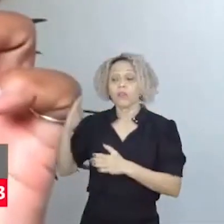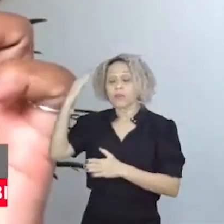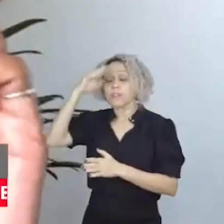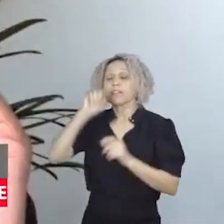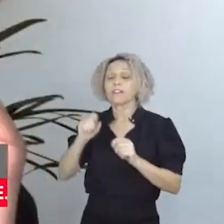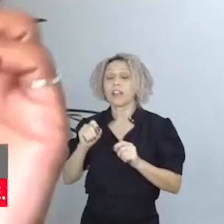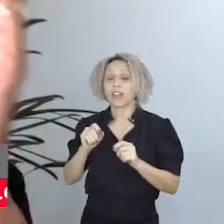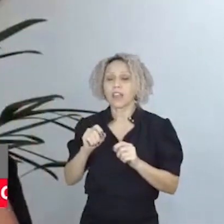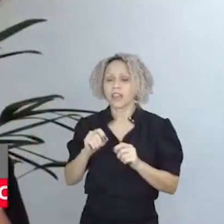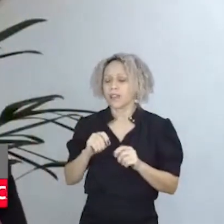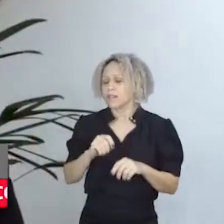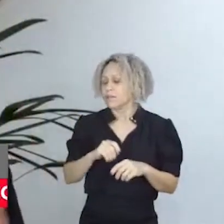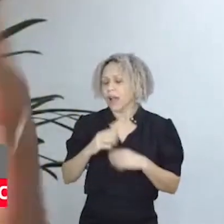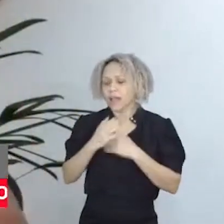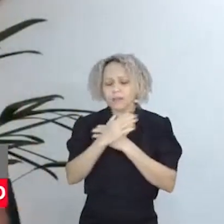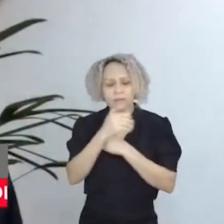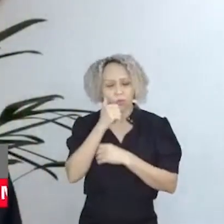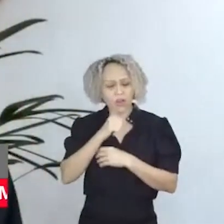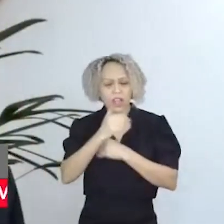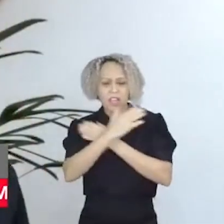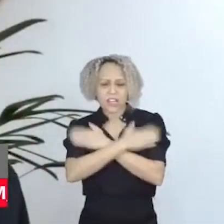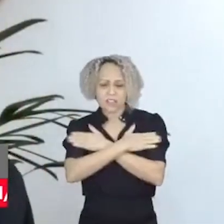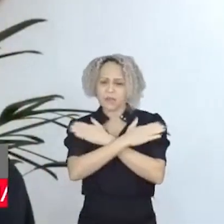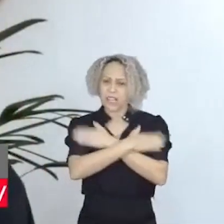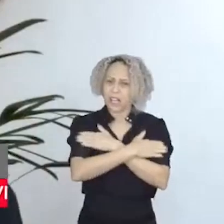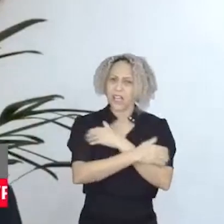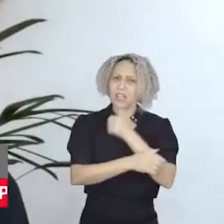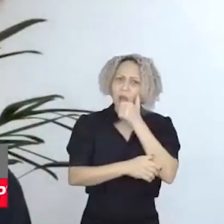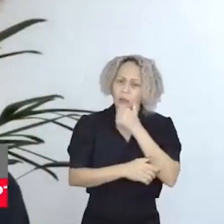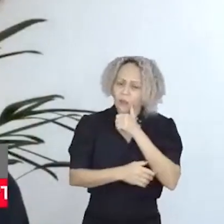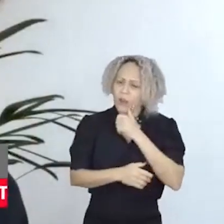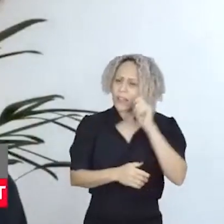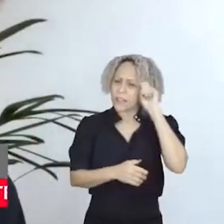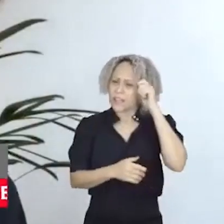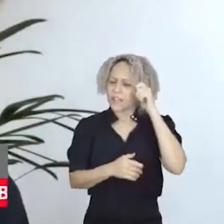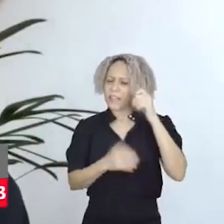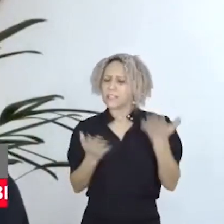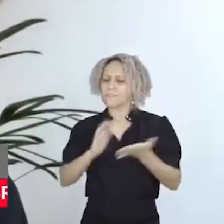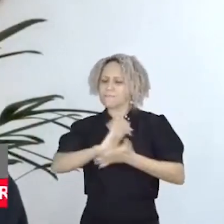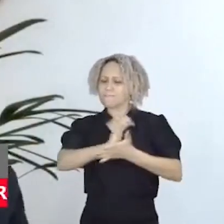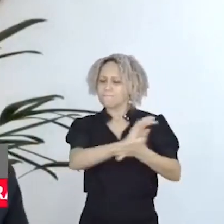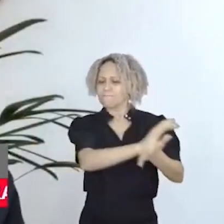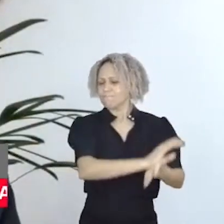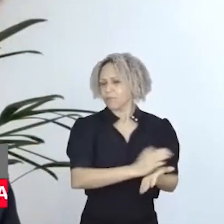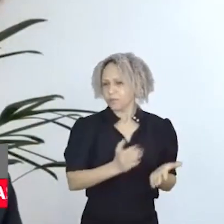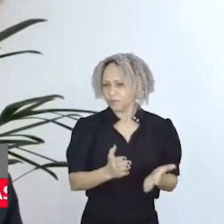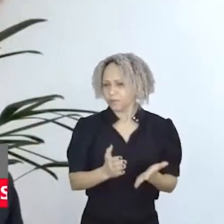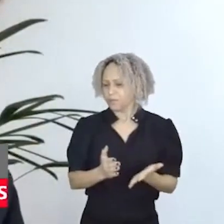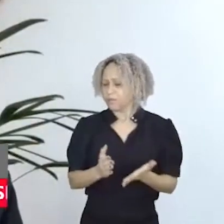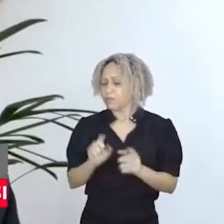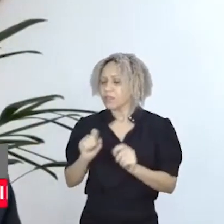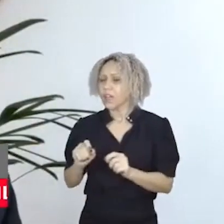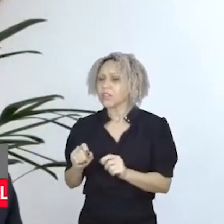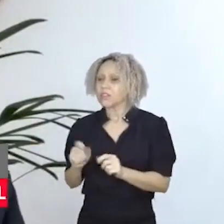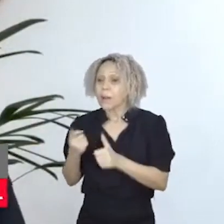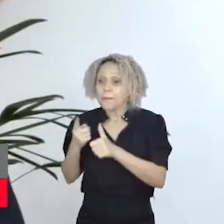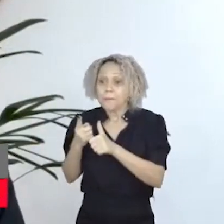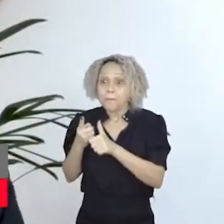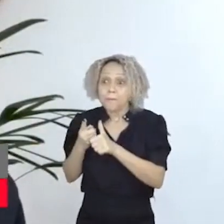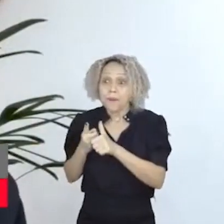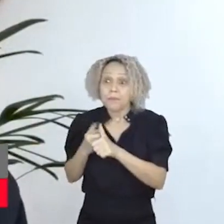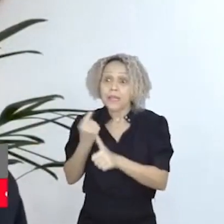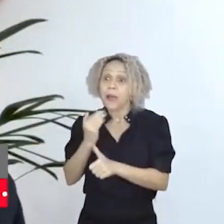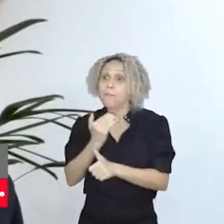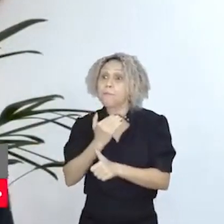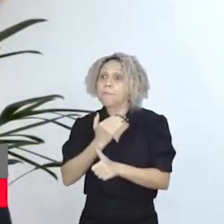ocupam a base da pirâmide social sendo esmagadas, tanto que a primeira morte na